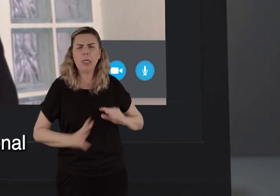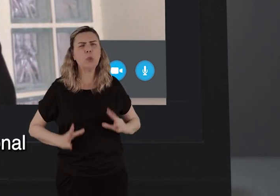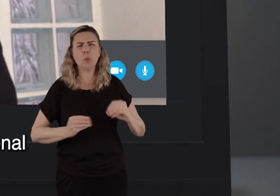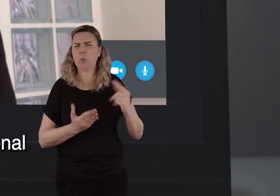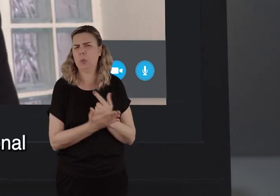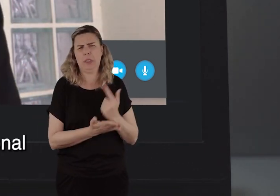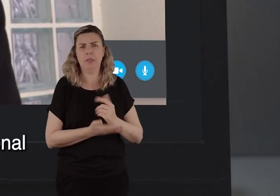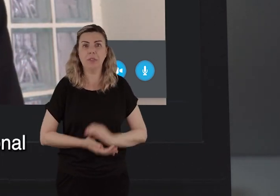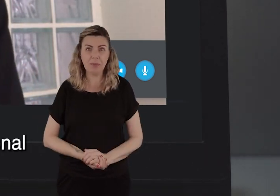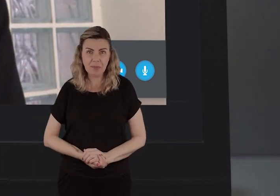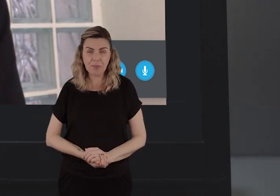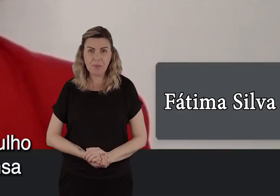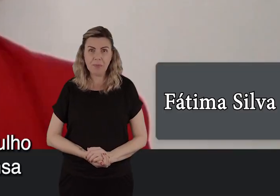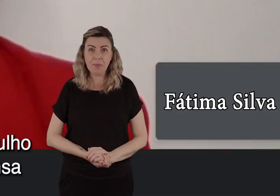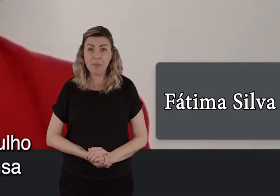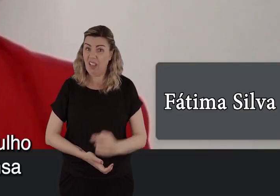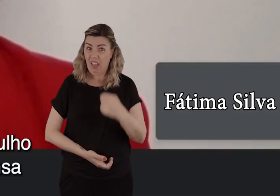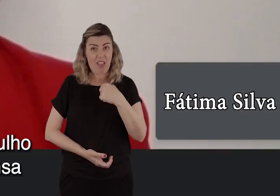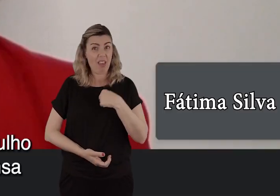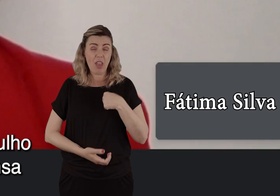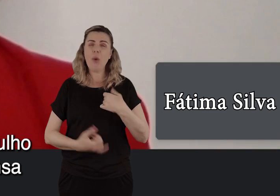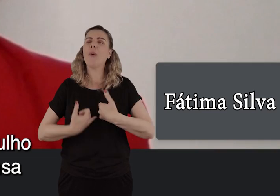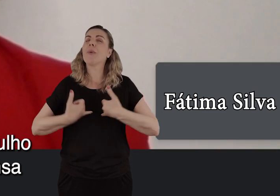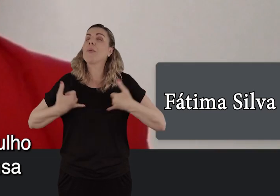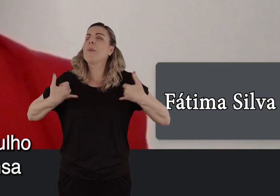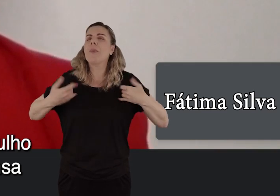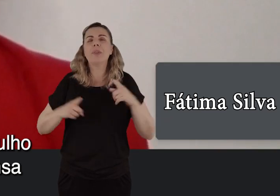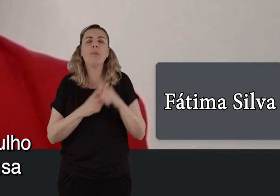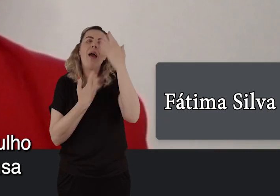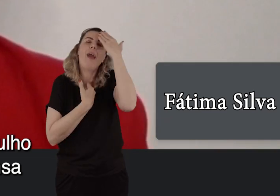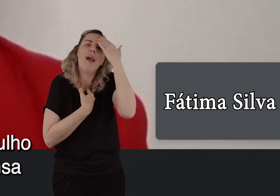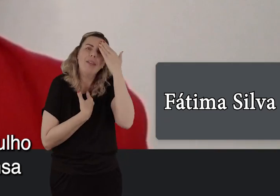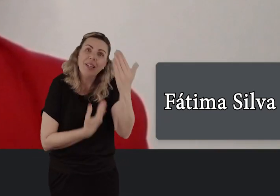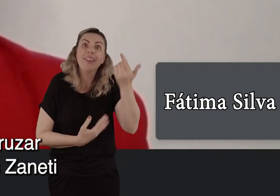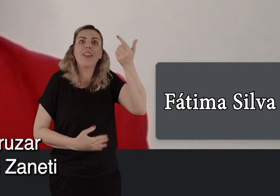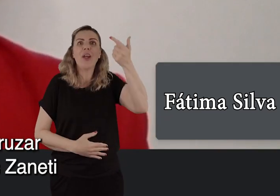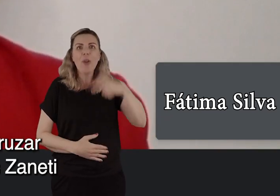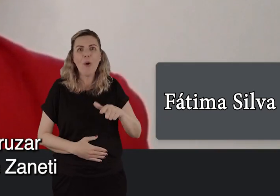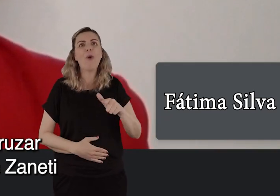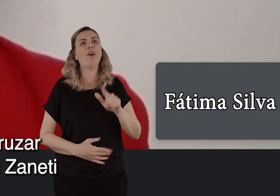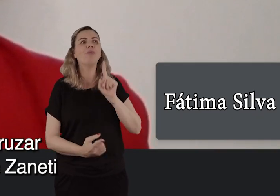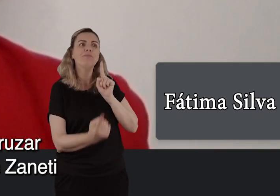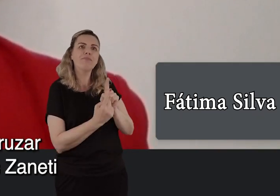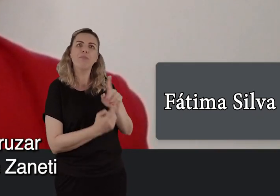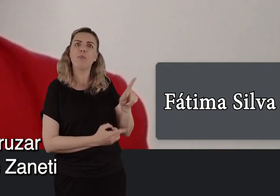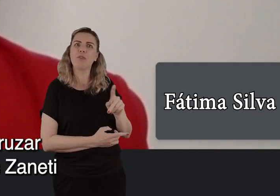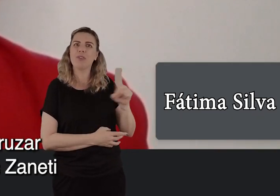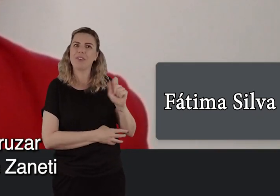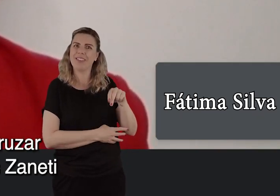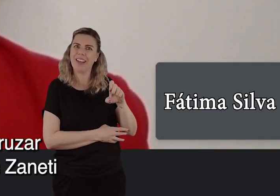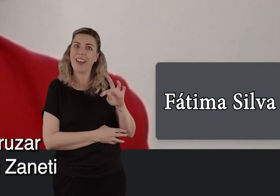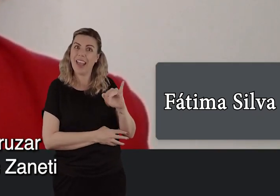na Assembleia Nacional Constituinte. E tenho o maior orgulho e uma gratidão imensa de poder novamente cruzar